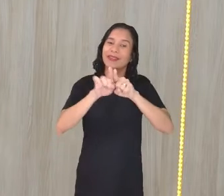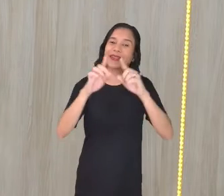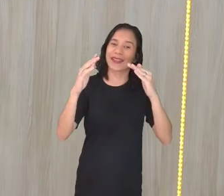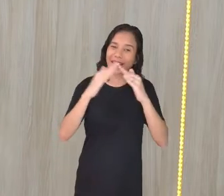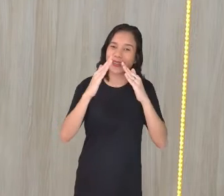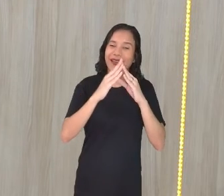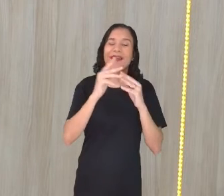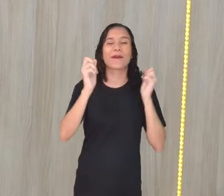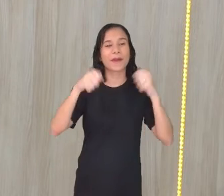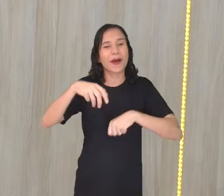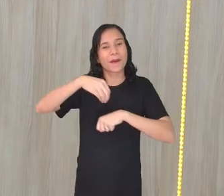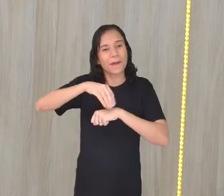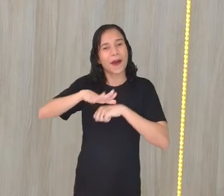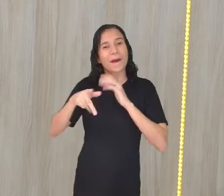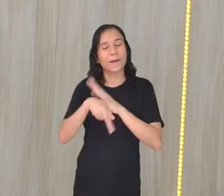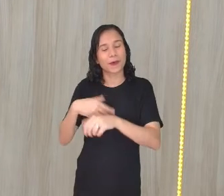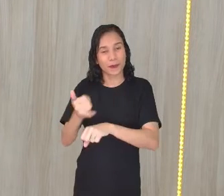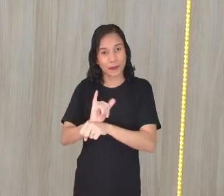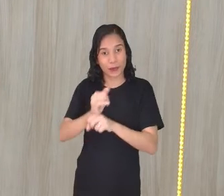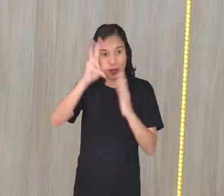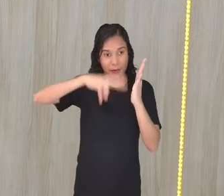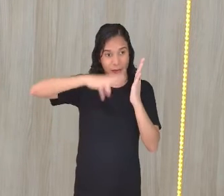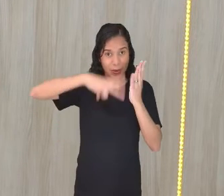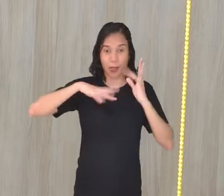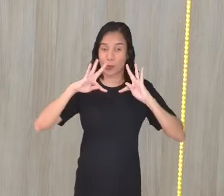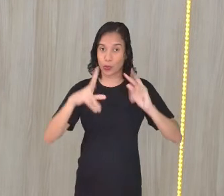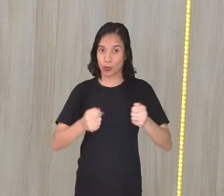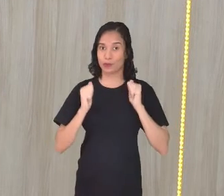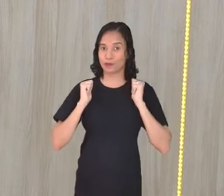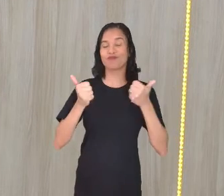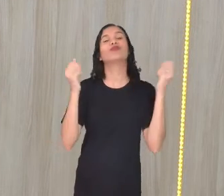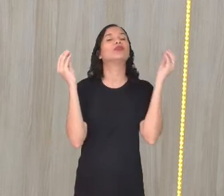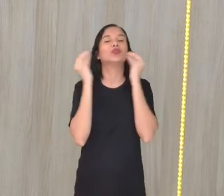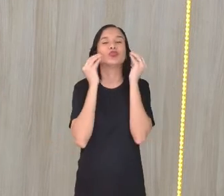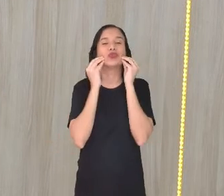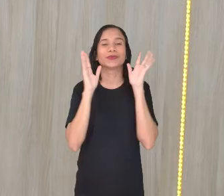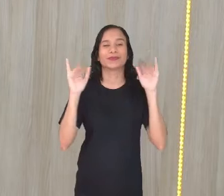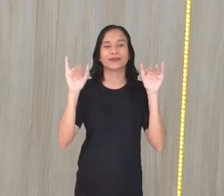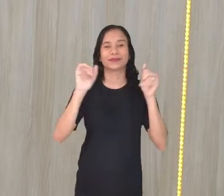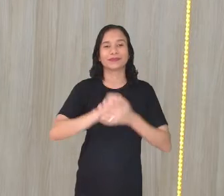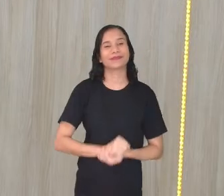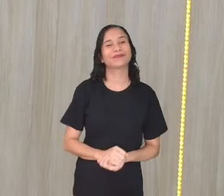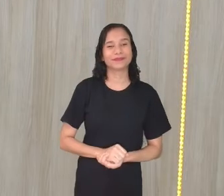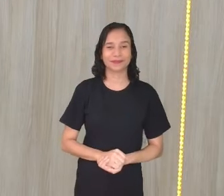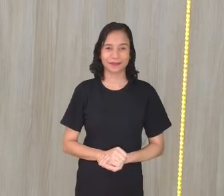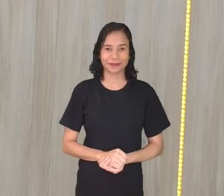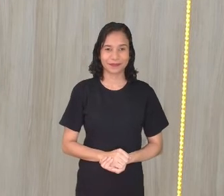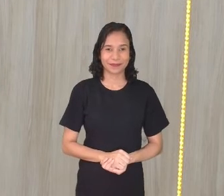assistiram. Deixem seu comentário lá no YouTube que eu vou ler tudinho, tá certo? Um cheiro e até a próxima.